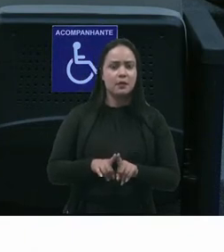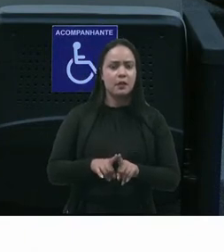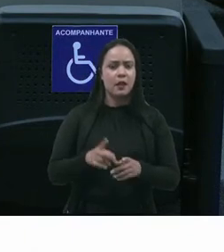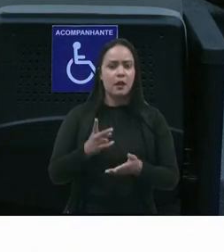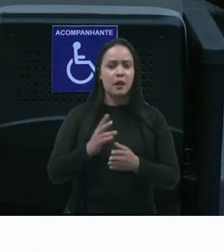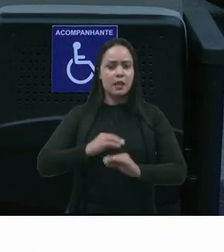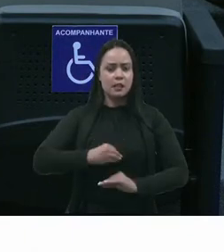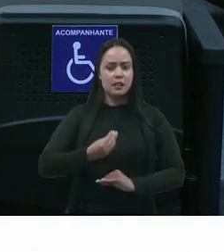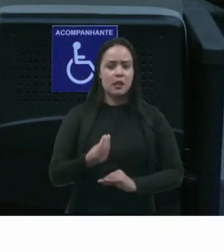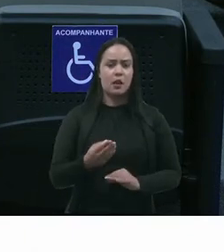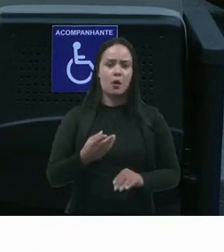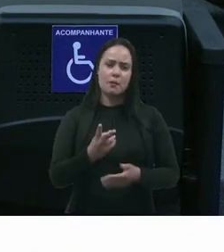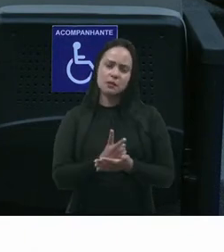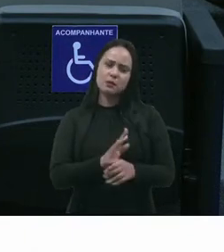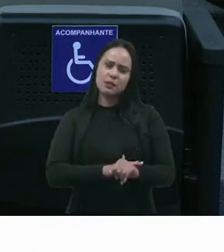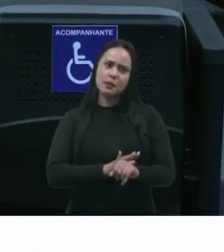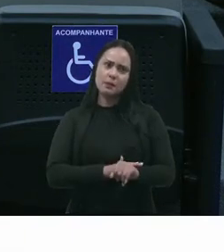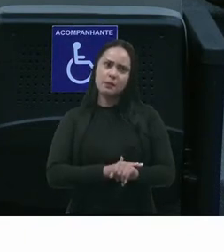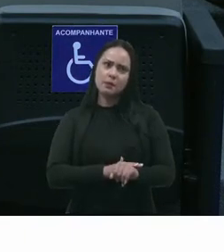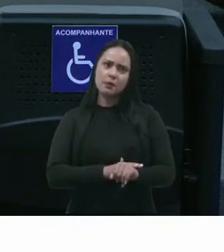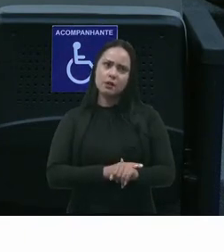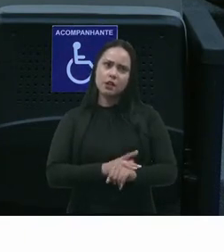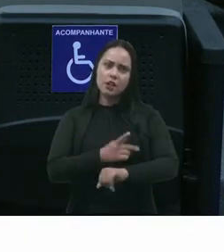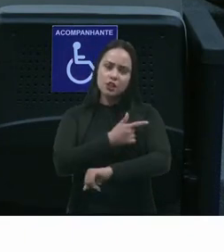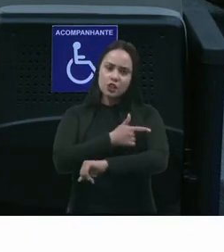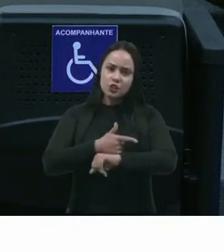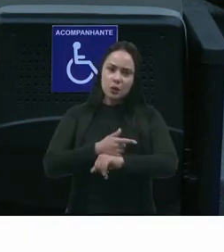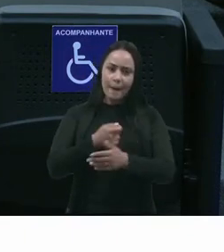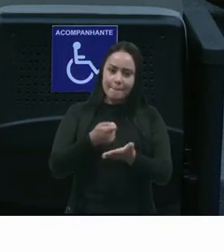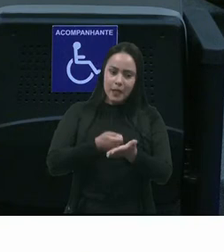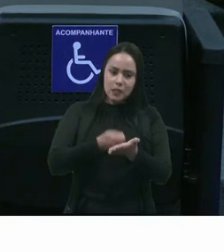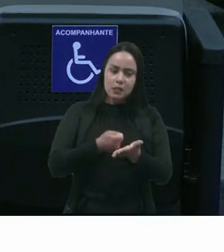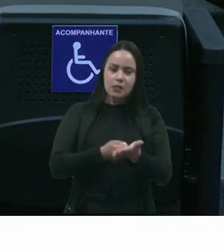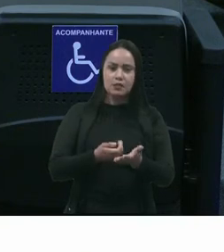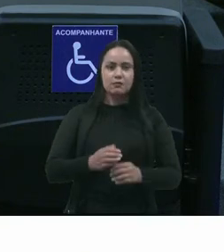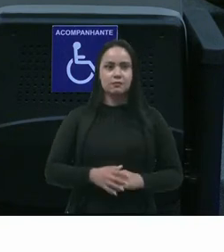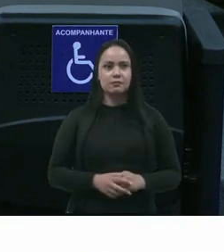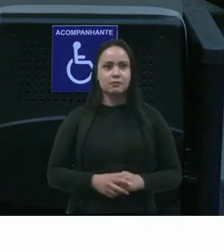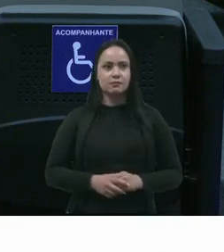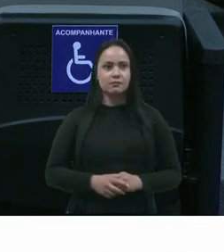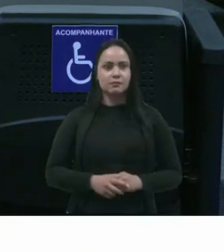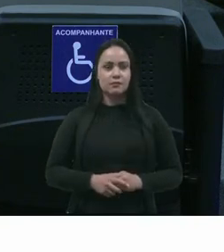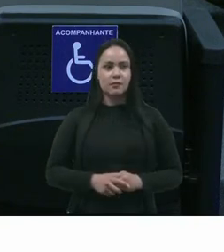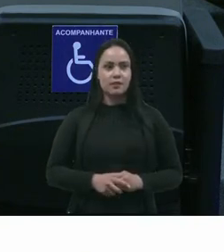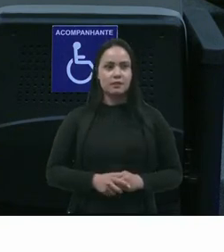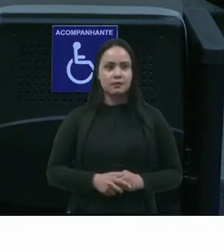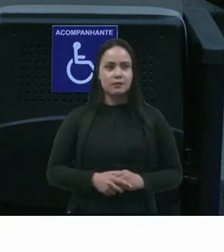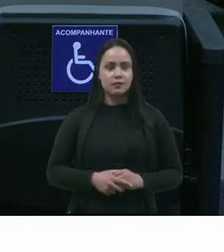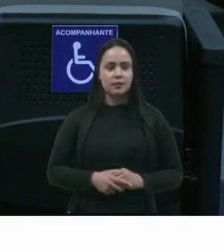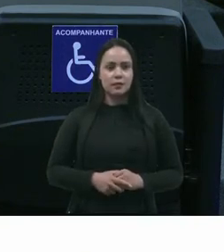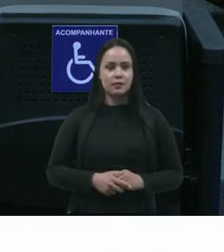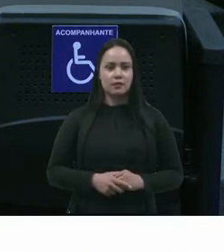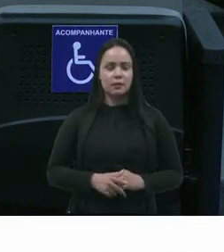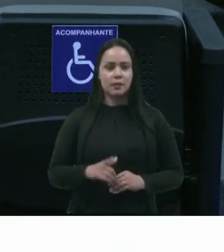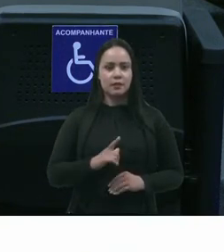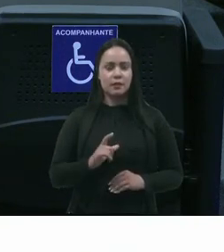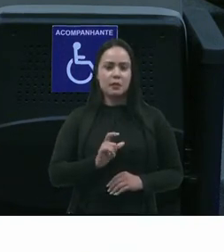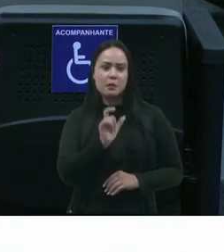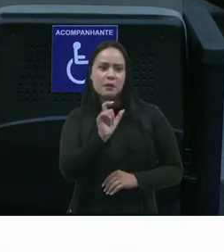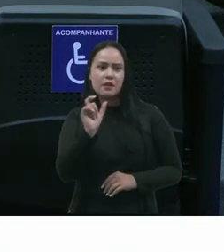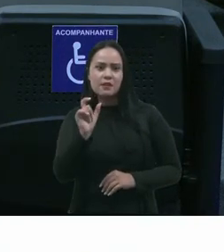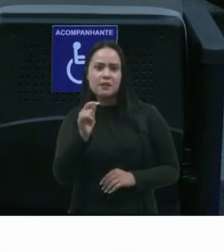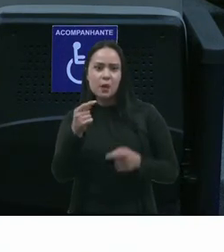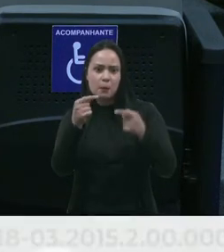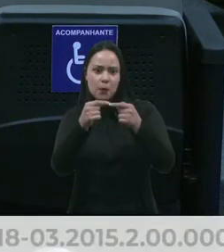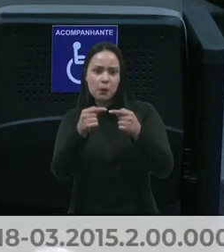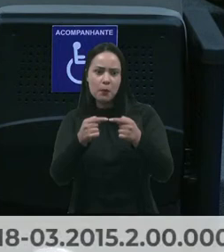mesmo tempo, gentil e persistente. Percebam que são adjetivos que são